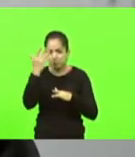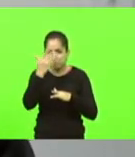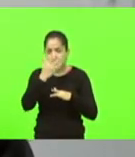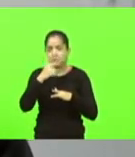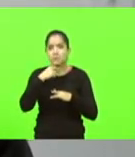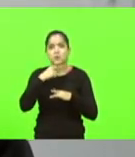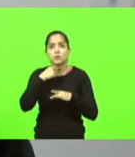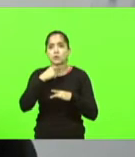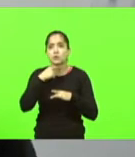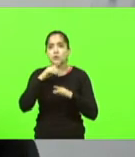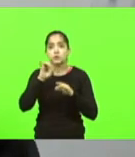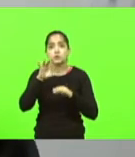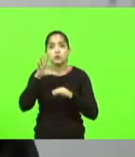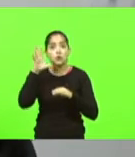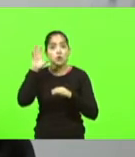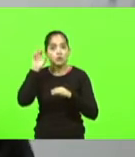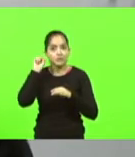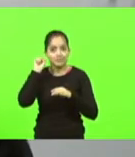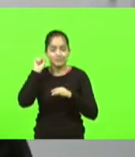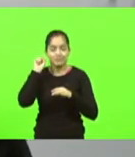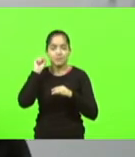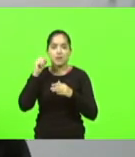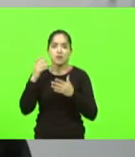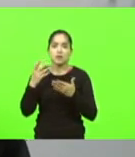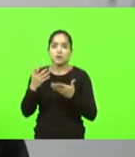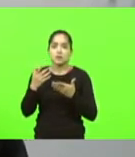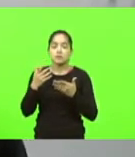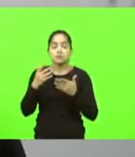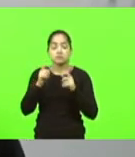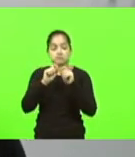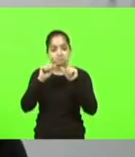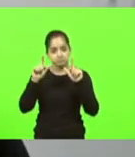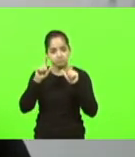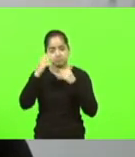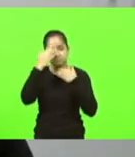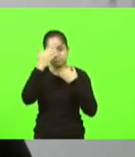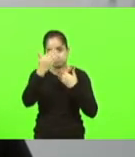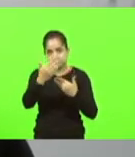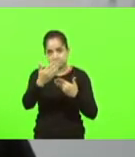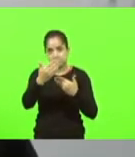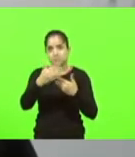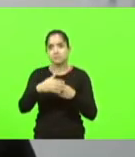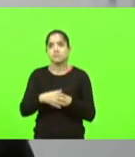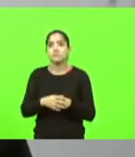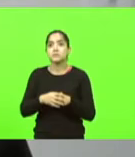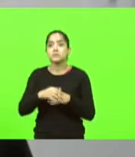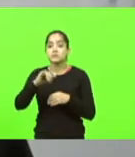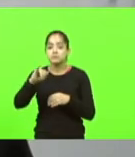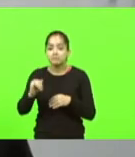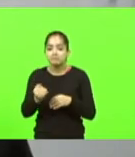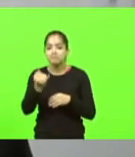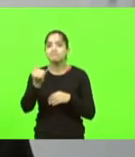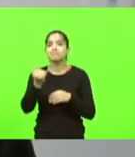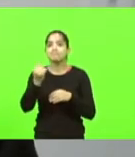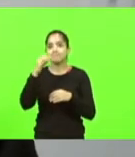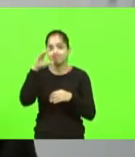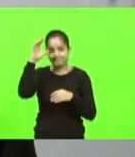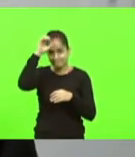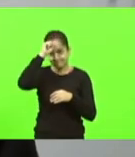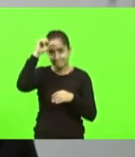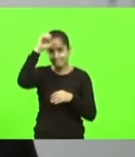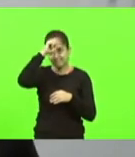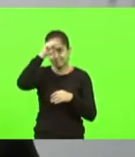nos escutar. Então, me chamou a atenção, fico muito grato também por ter essa oportunidade de aprender mais, nós